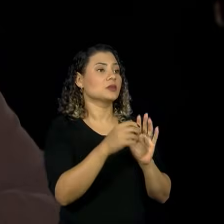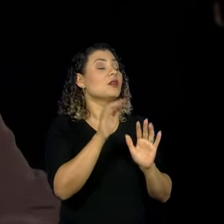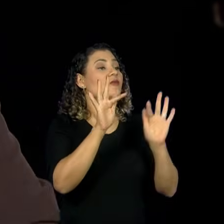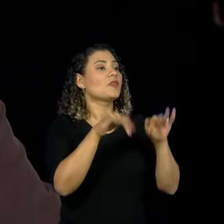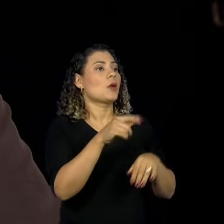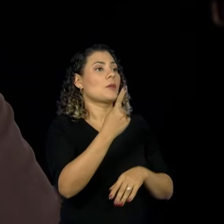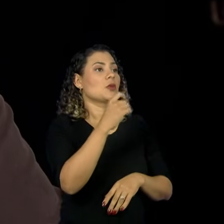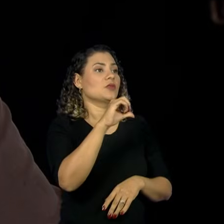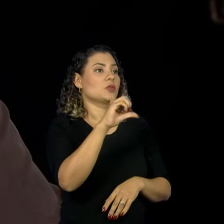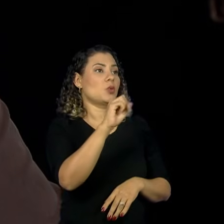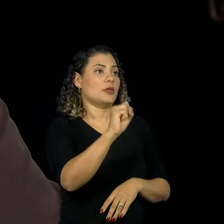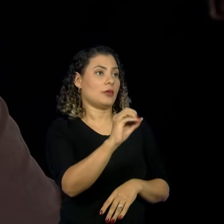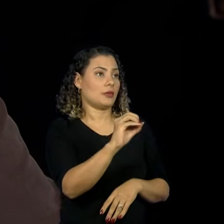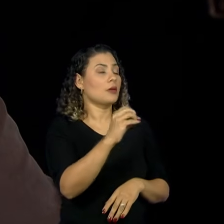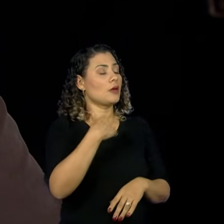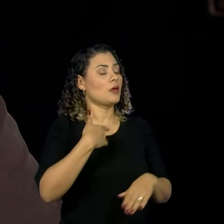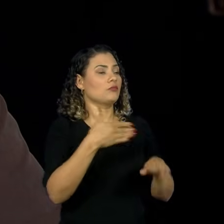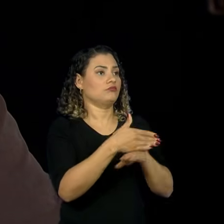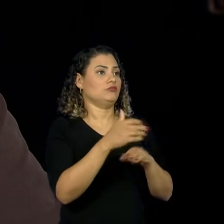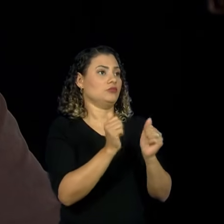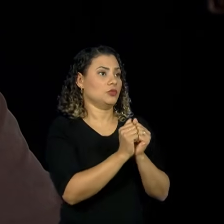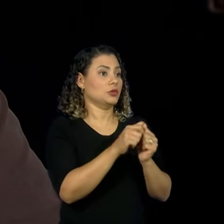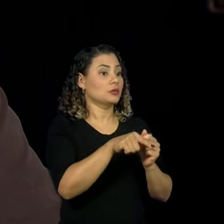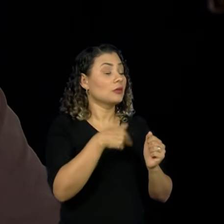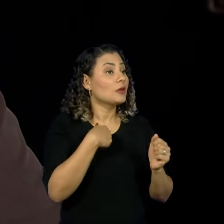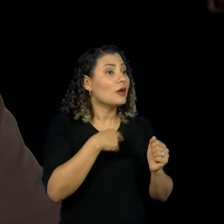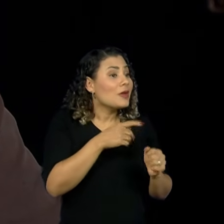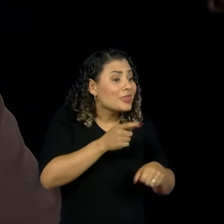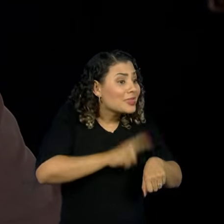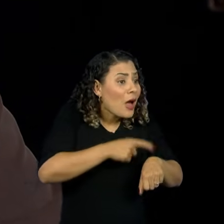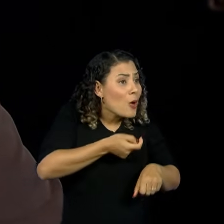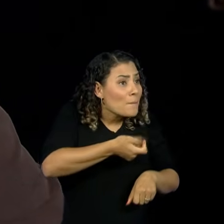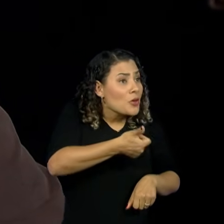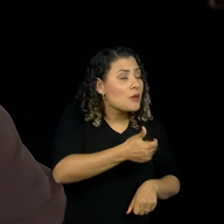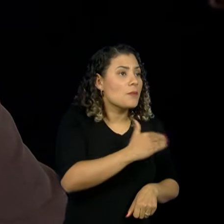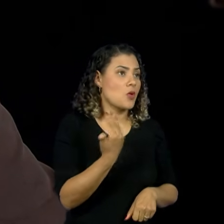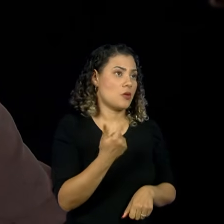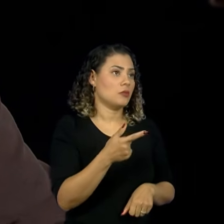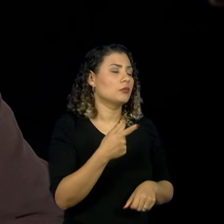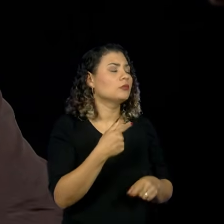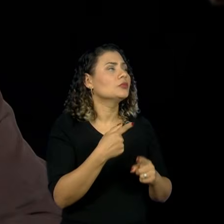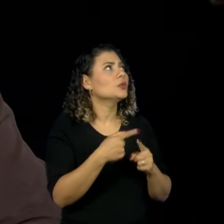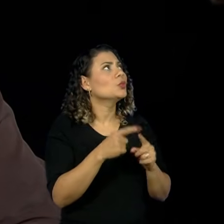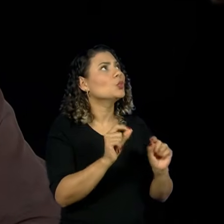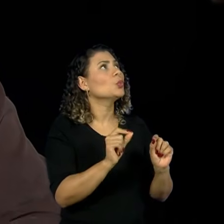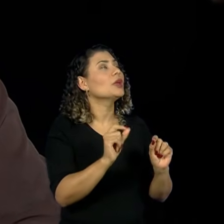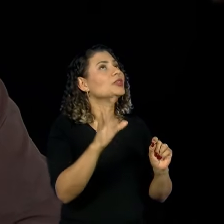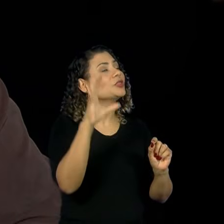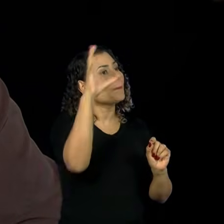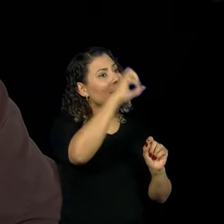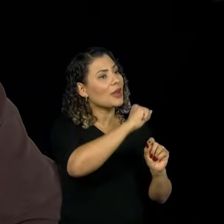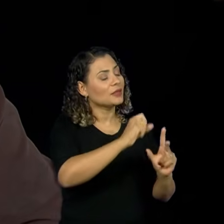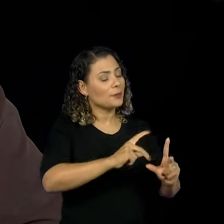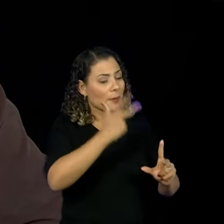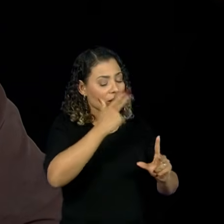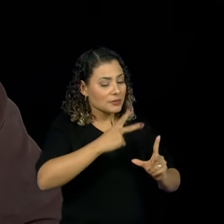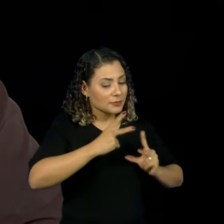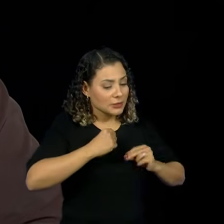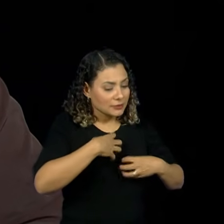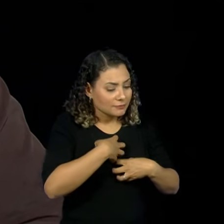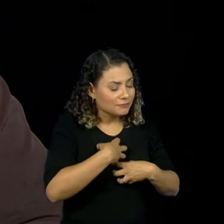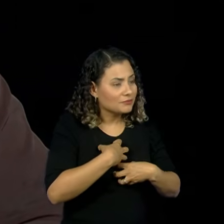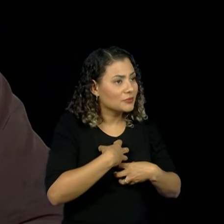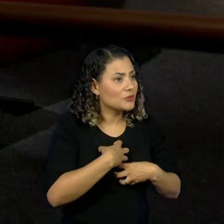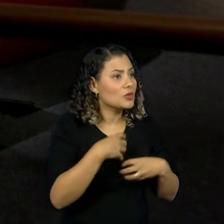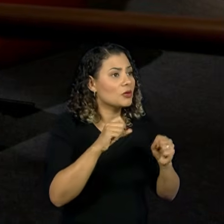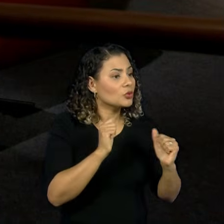80. Eu estava lá, nos últimos momentos. O que a gente tem que aprender? Como estar nesse último